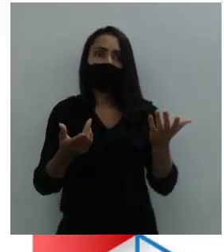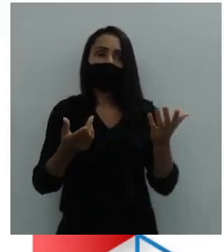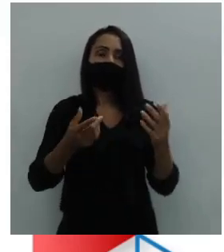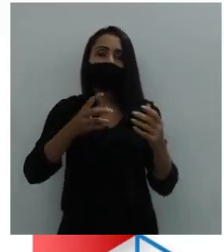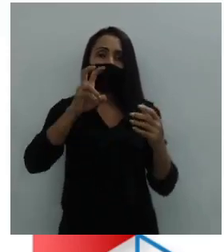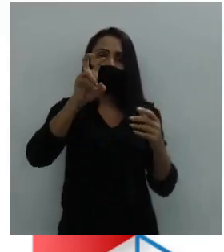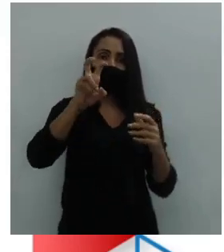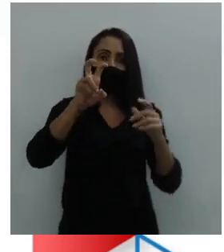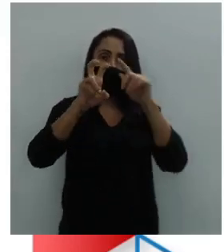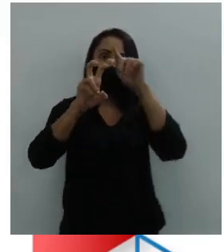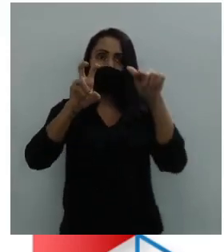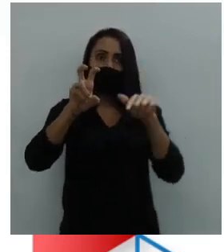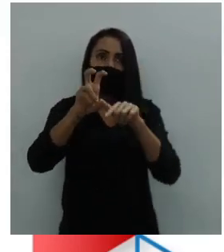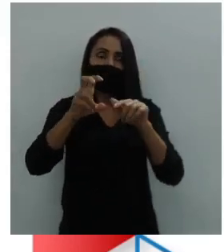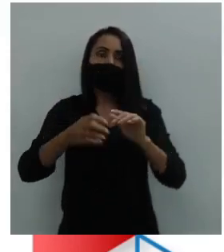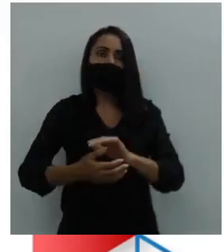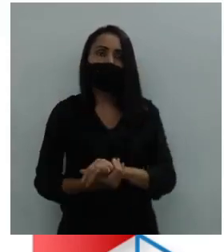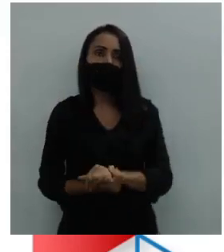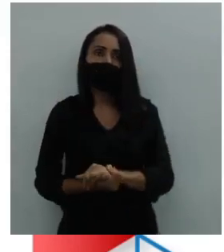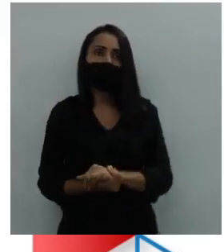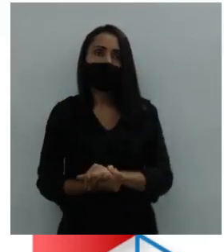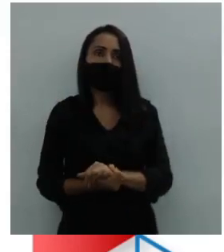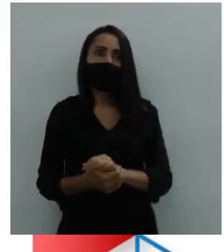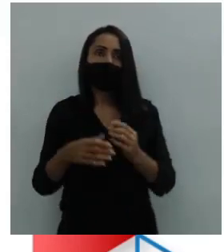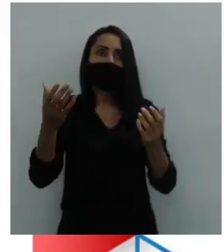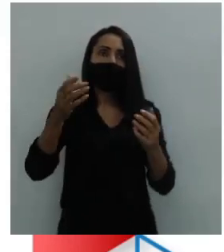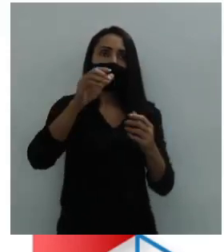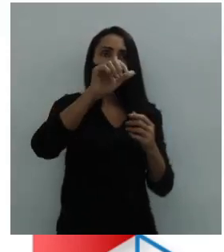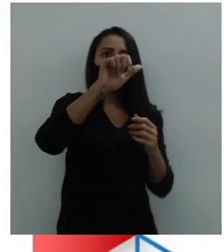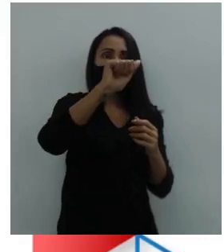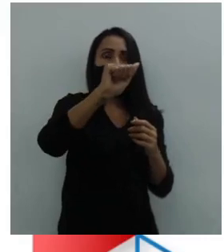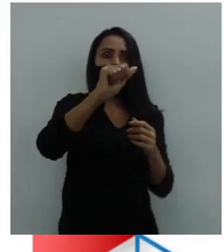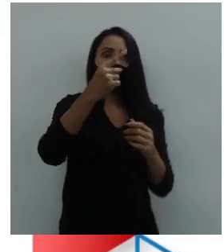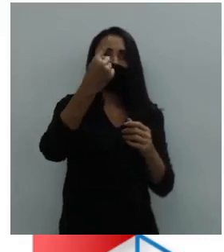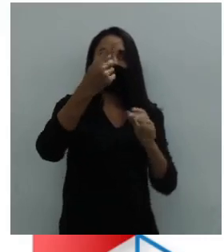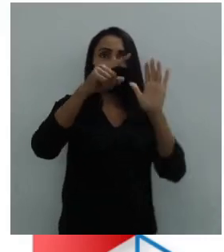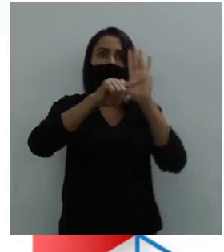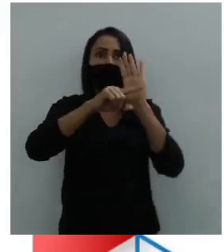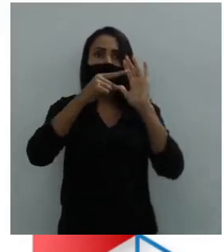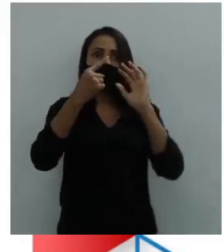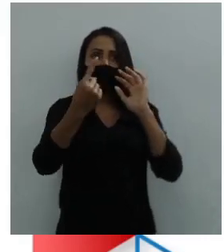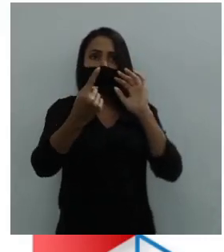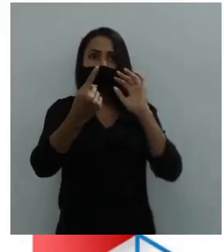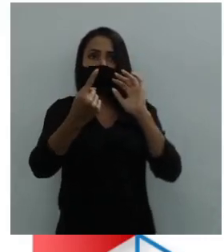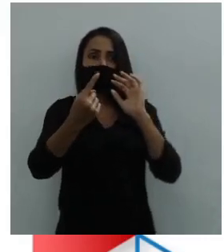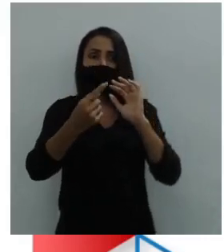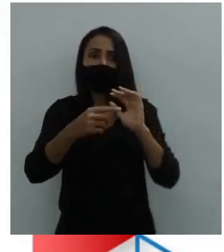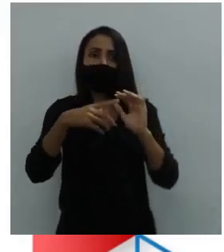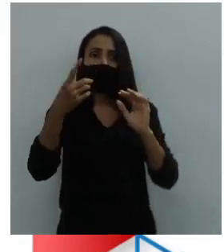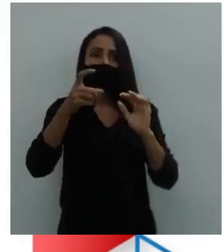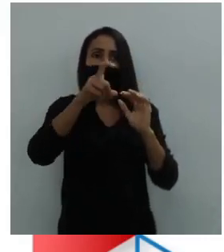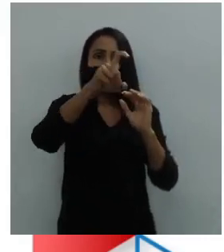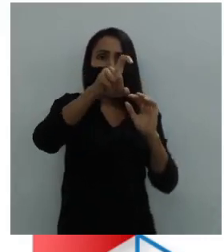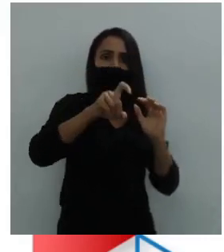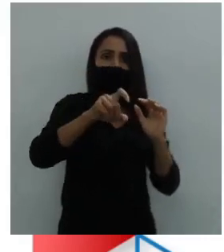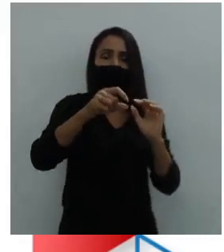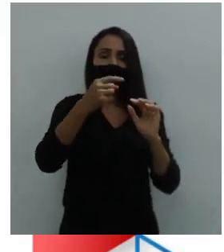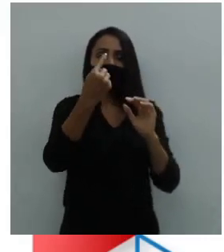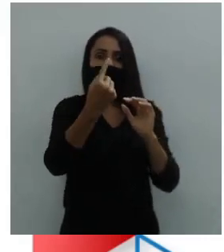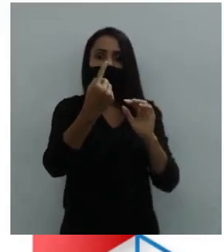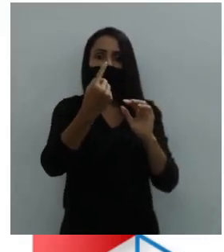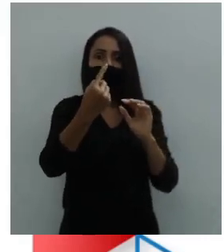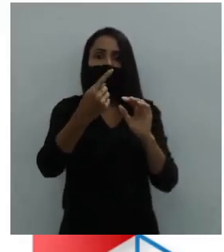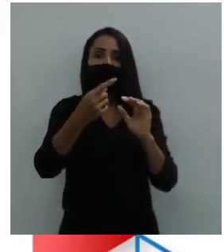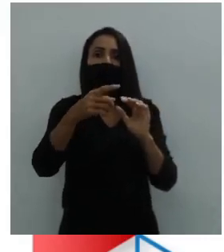quinta questão de imediato. Os pontos A, 1 e menos 1, ou seja, x vale 1, y